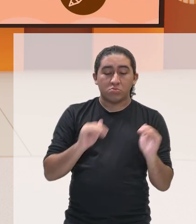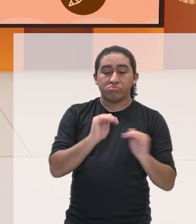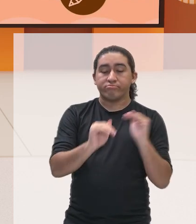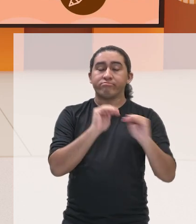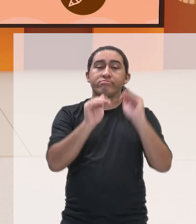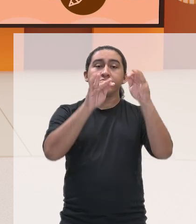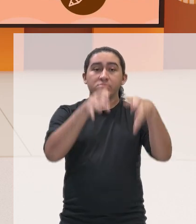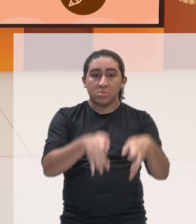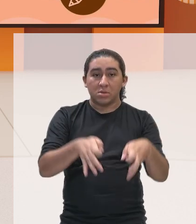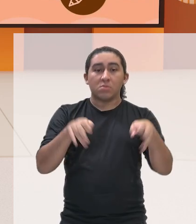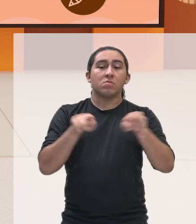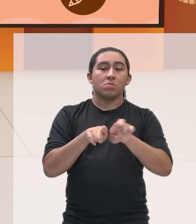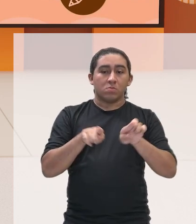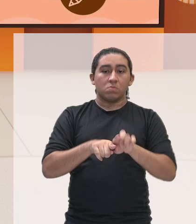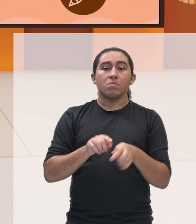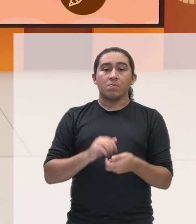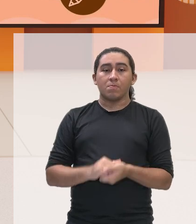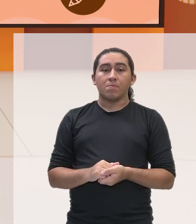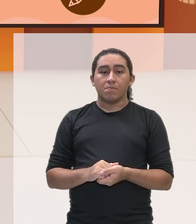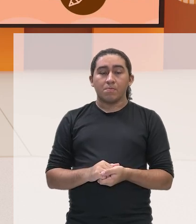forma